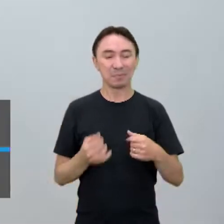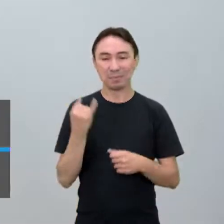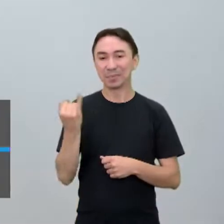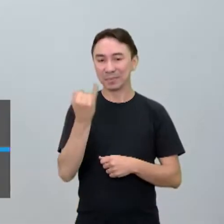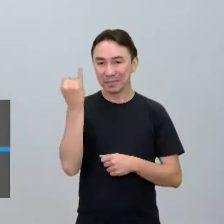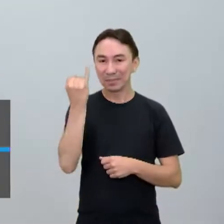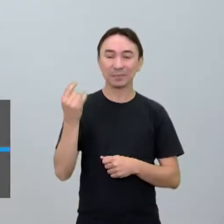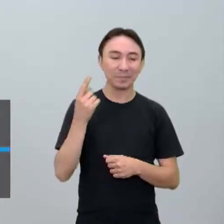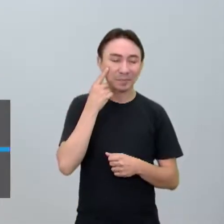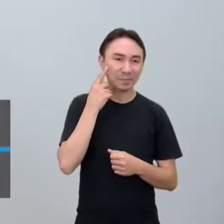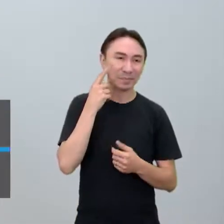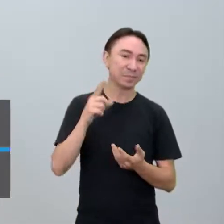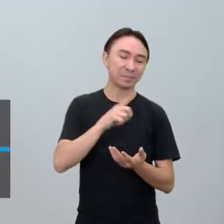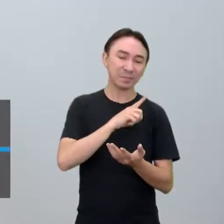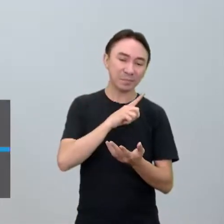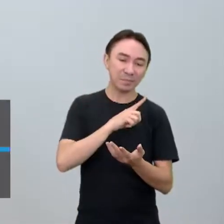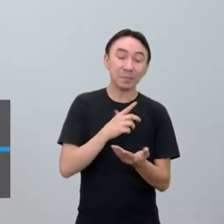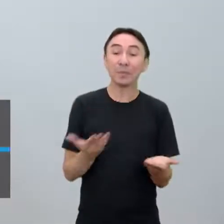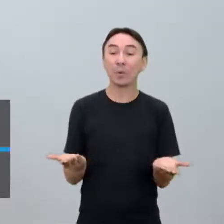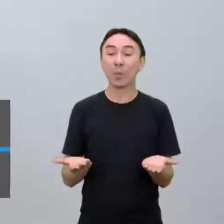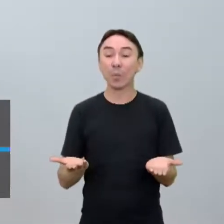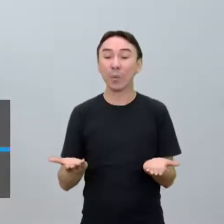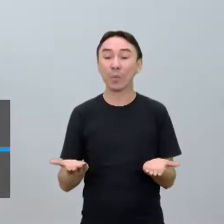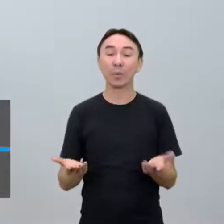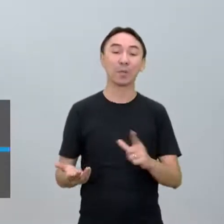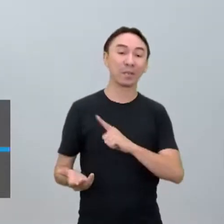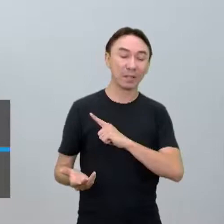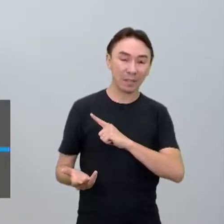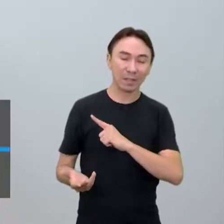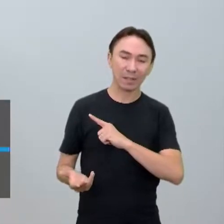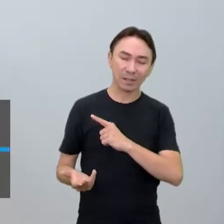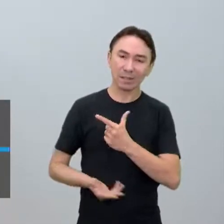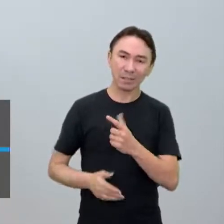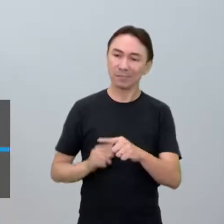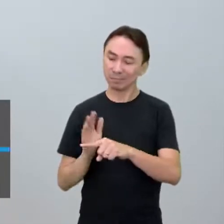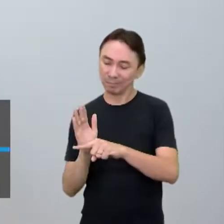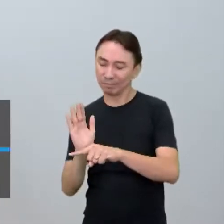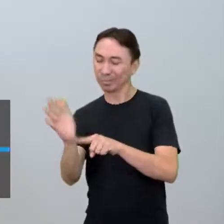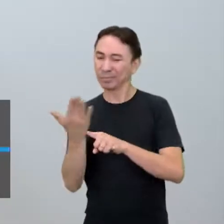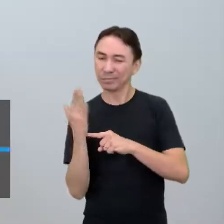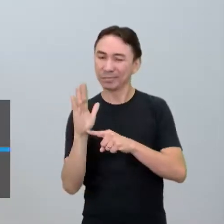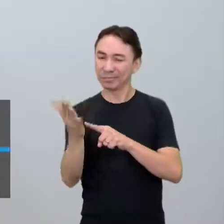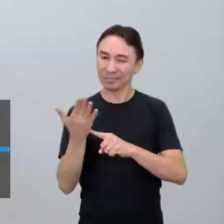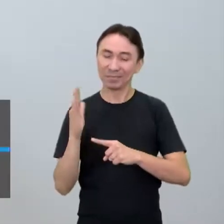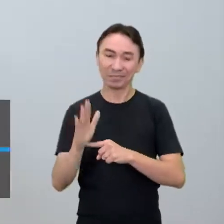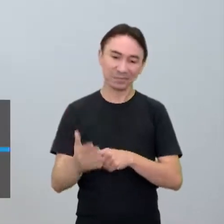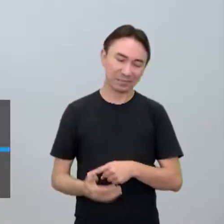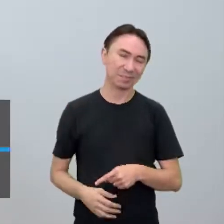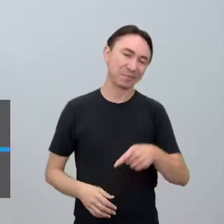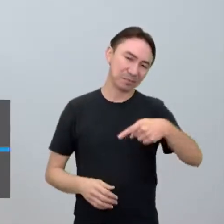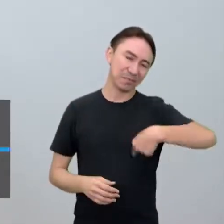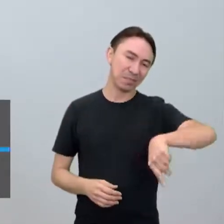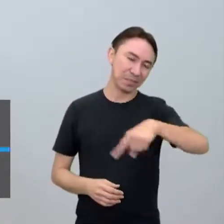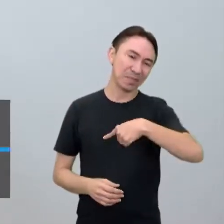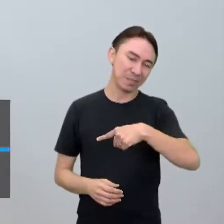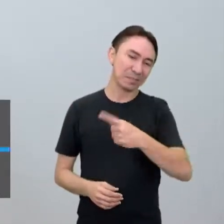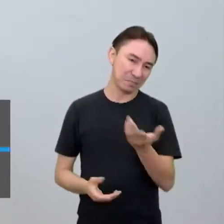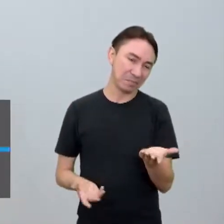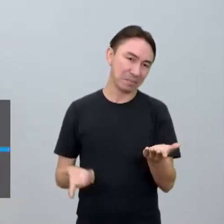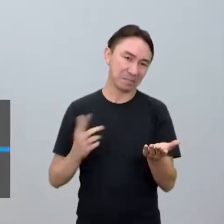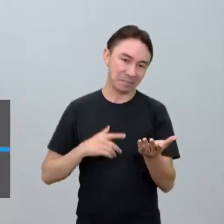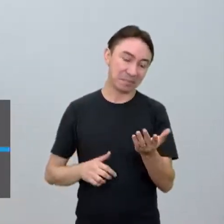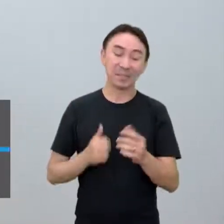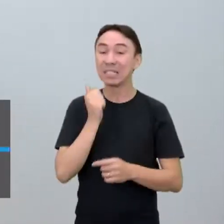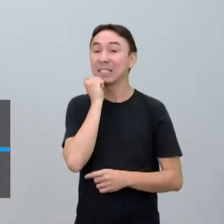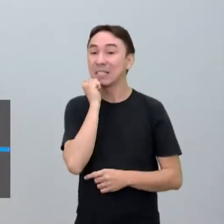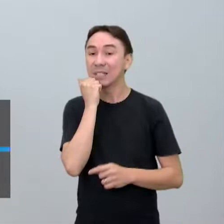de uma forma bastante colaborativa, porque como a própria Fabi falou, a gente é de ciências humanas, só que na medida em que eu